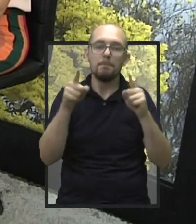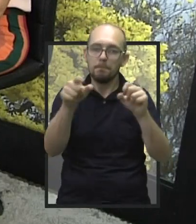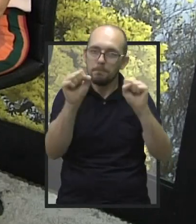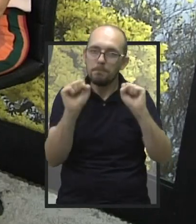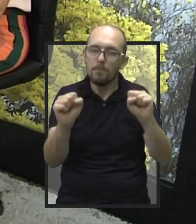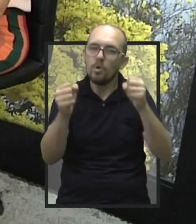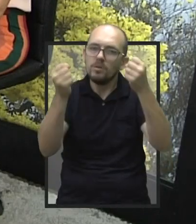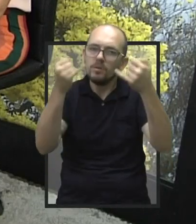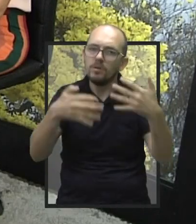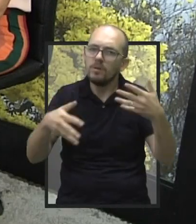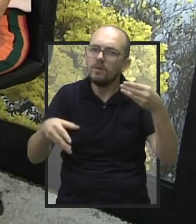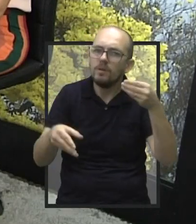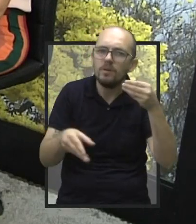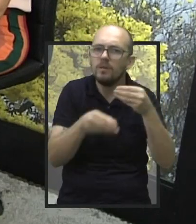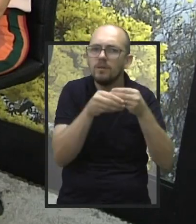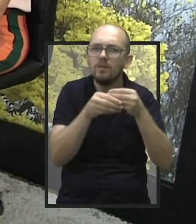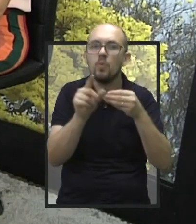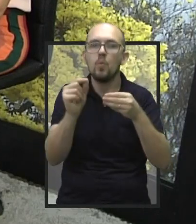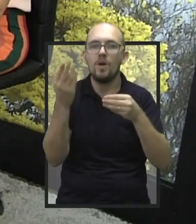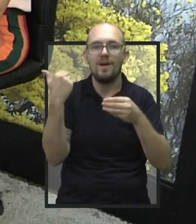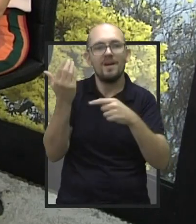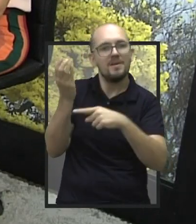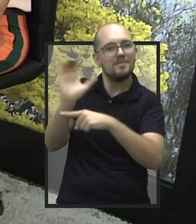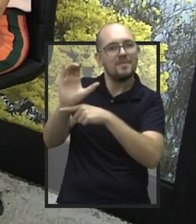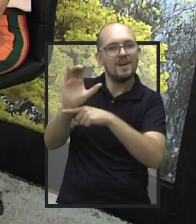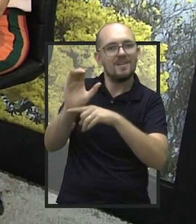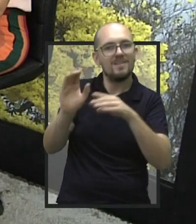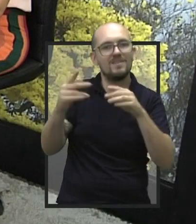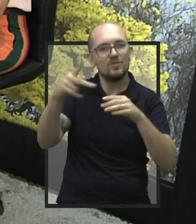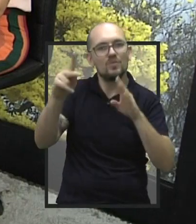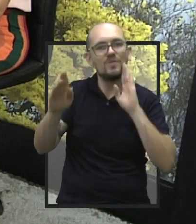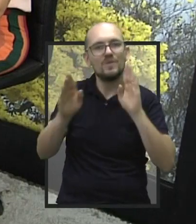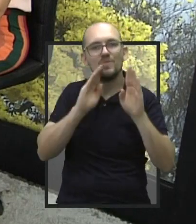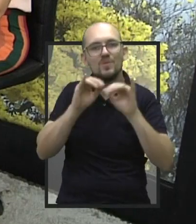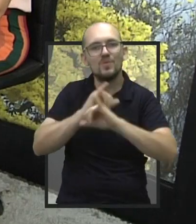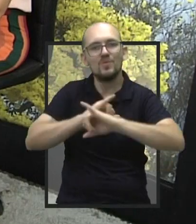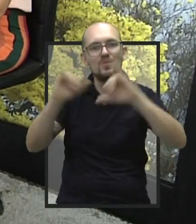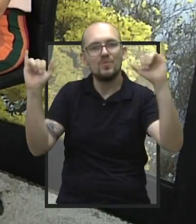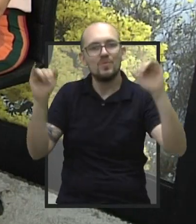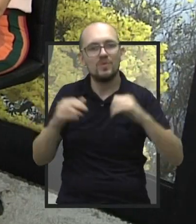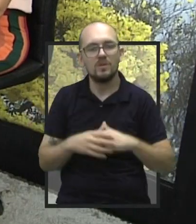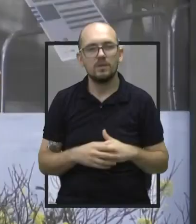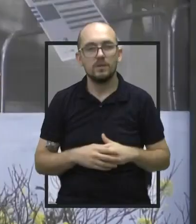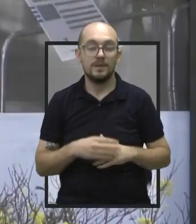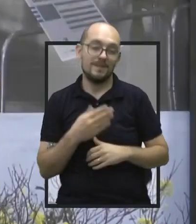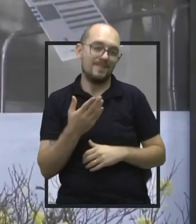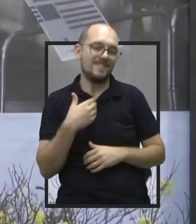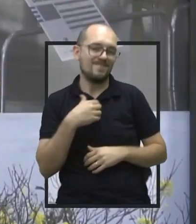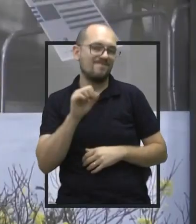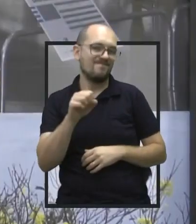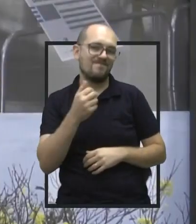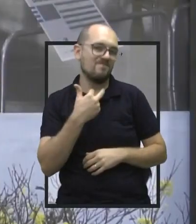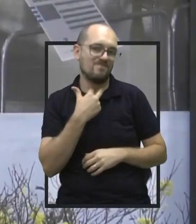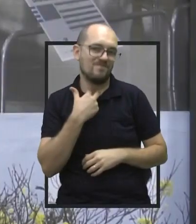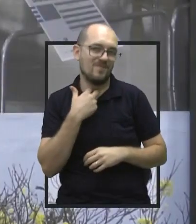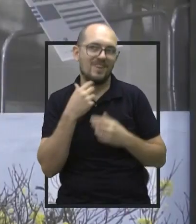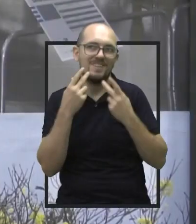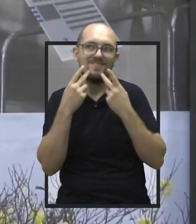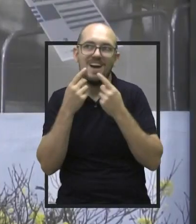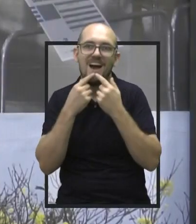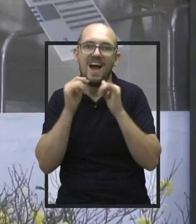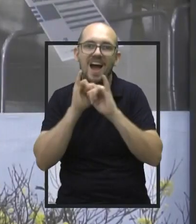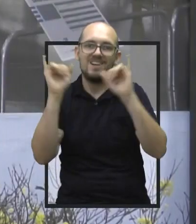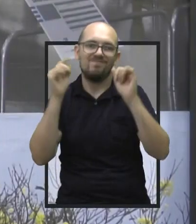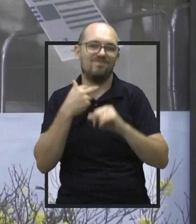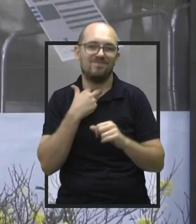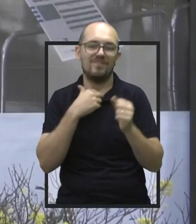rapidamente a respeito desse assunto, desse anúncio que a senhora já divulgou nas suas redes sociais. Sim, então ainda não posso divulgar, ainda está em sigilo, né, o